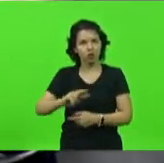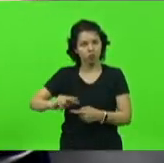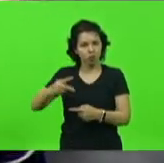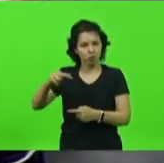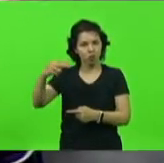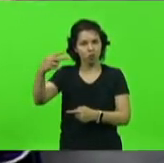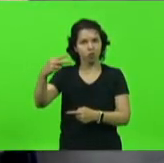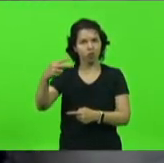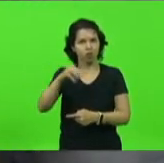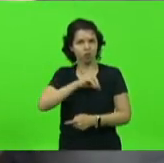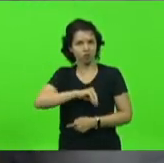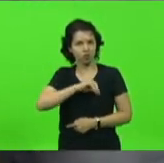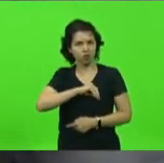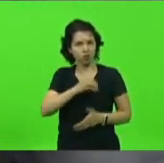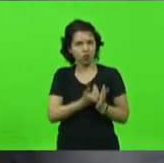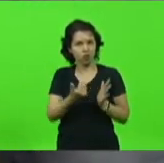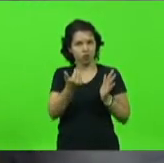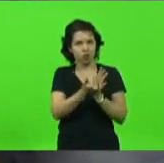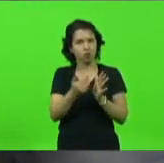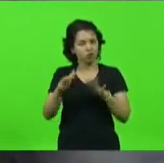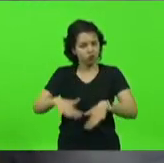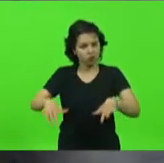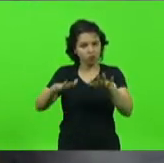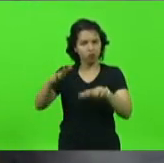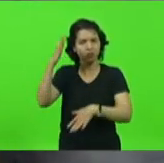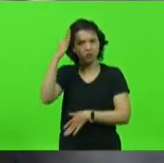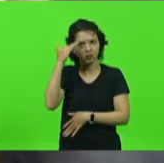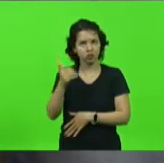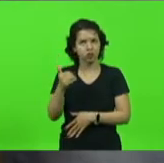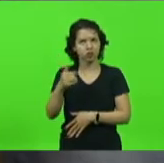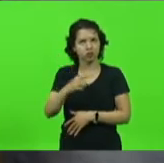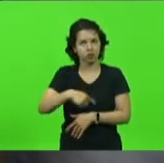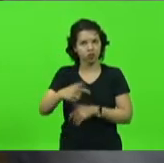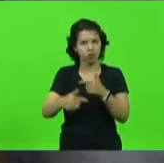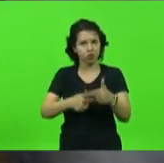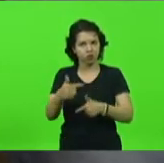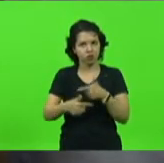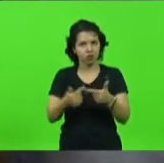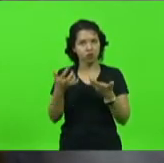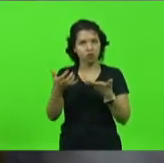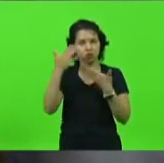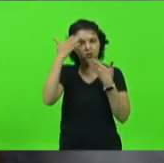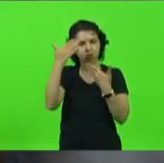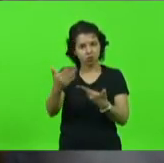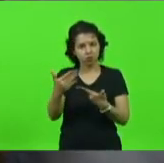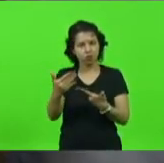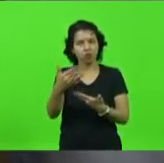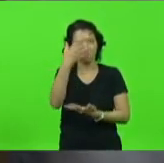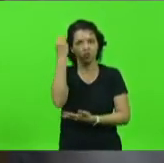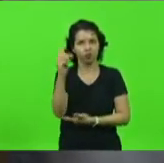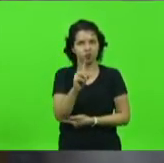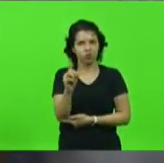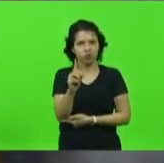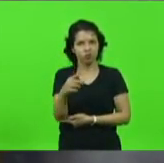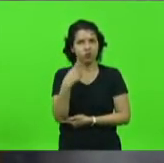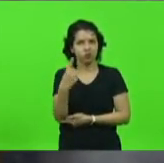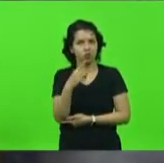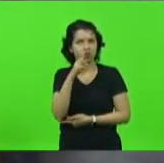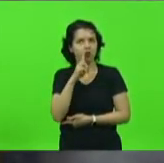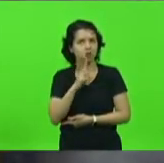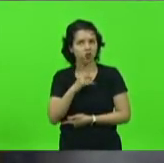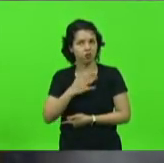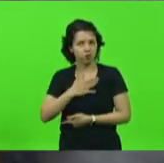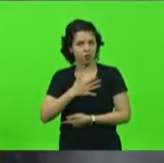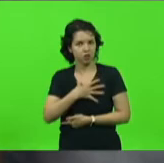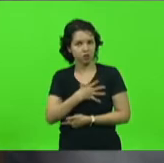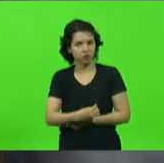isso, melhore seu salário. Todos sabem disso. Então, vamos trabalhar com isso, eu quero agradecer. Não esquecer, deputado Ivan Atos, minha filha é soldado da